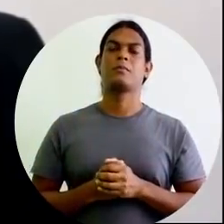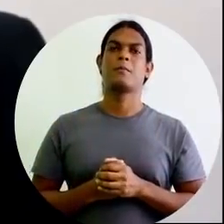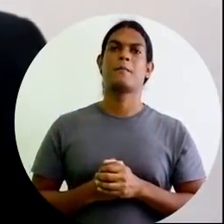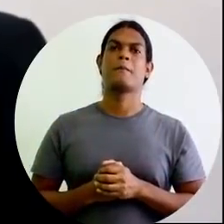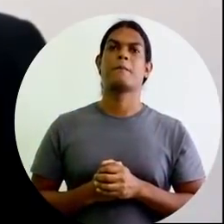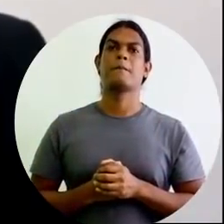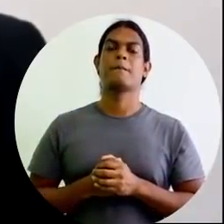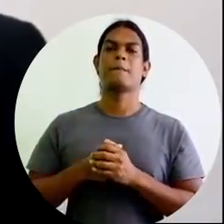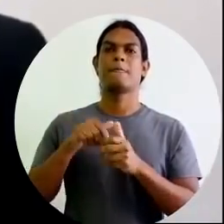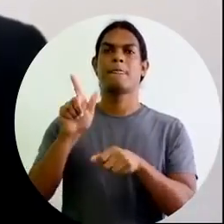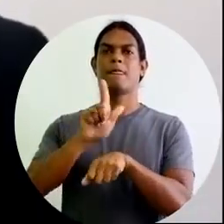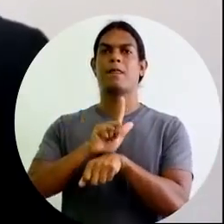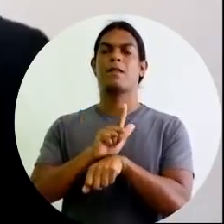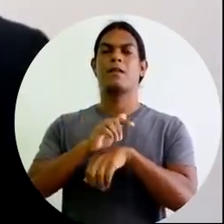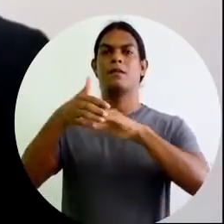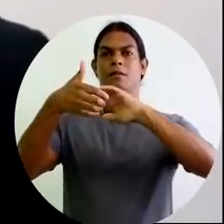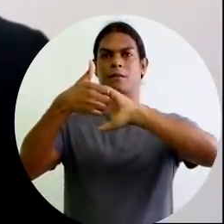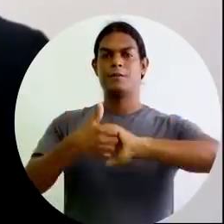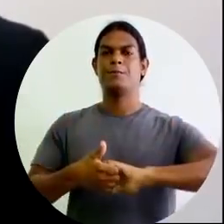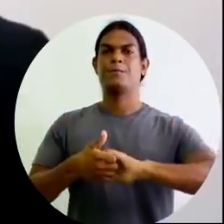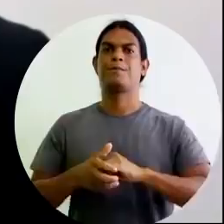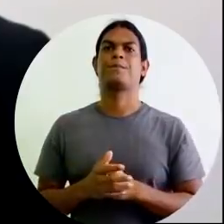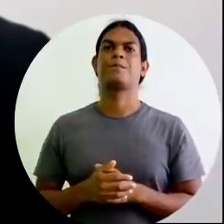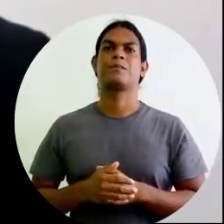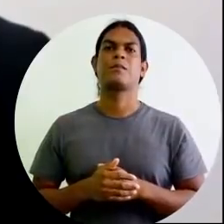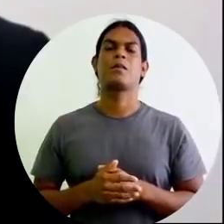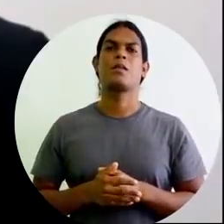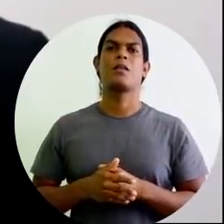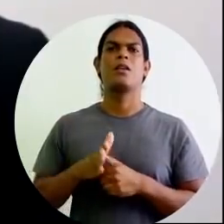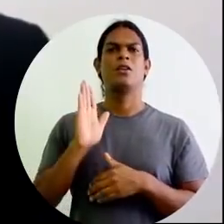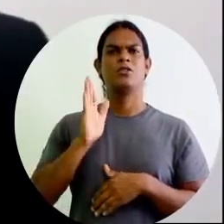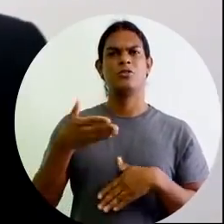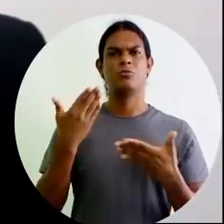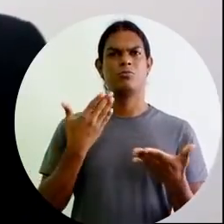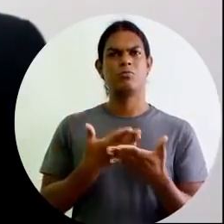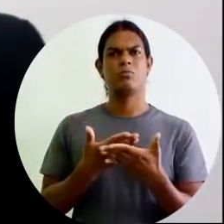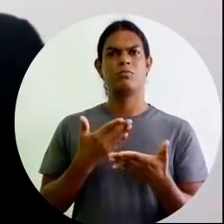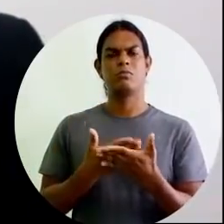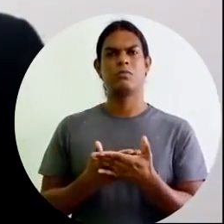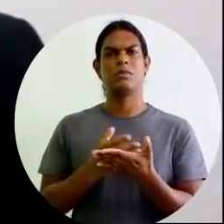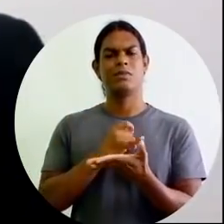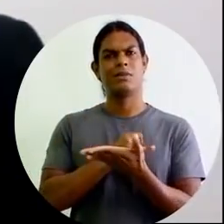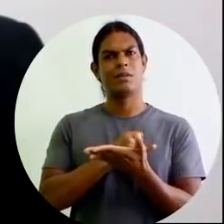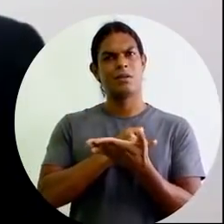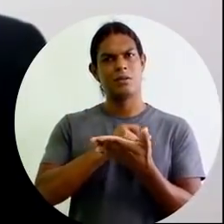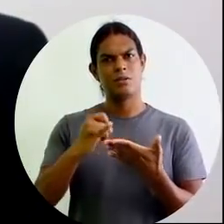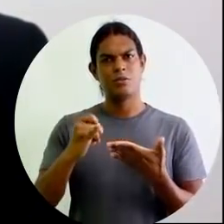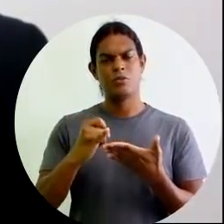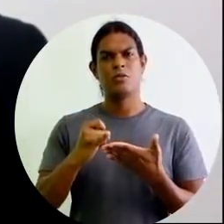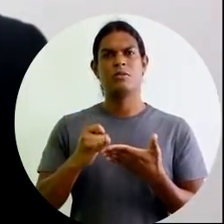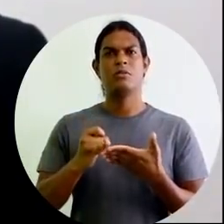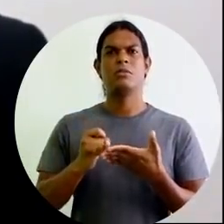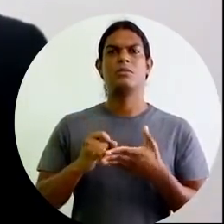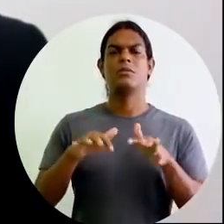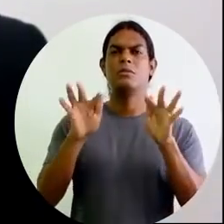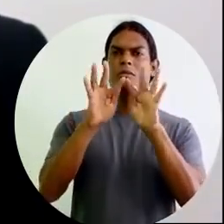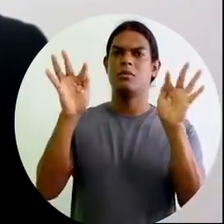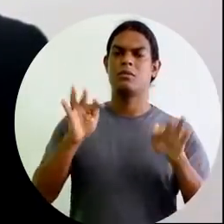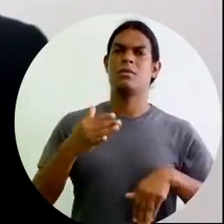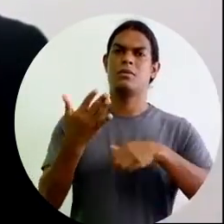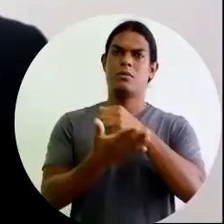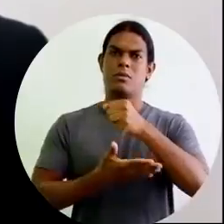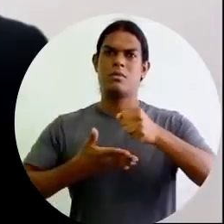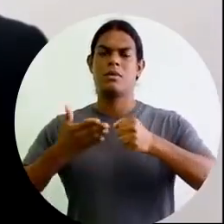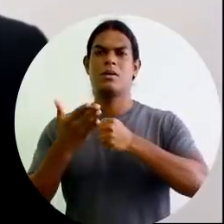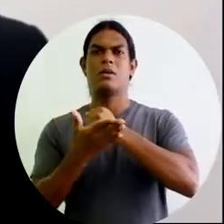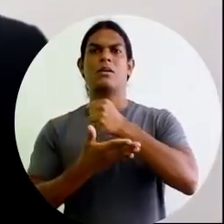Gerenciais. Na primeira competência, acredito que vocês lembram, nós falamos sobre a introdução no modelo básico